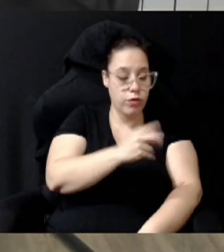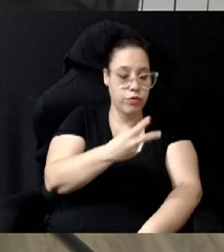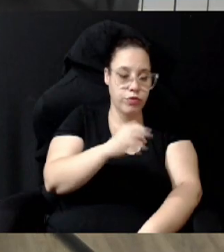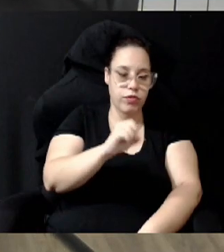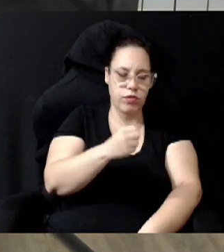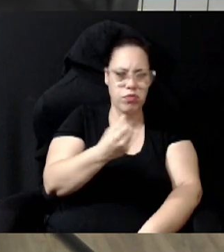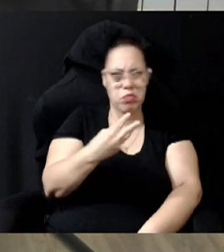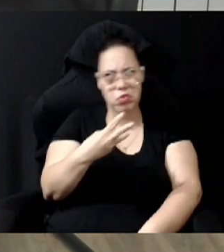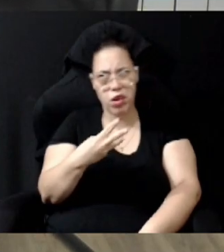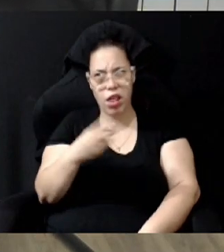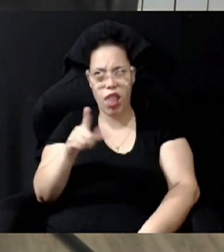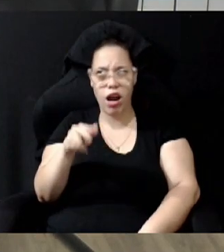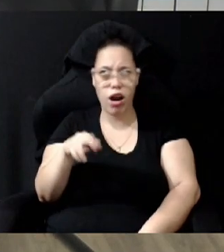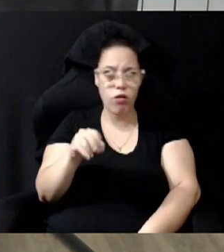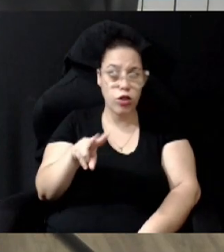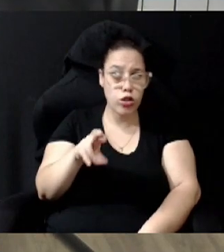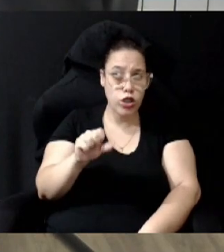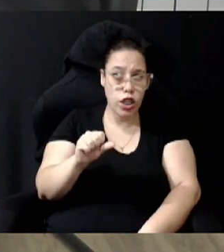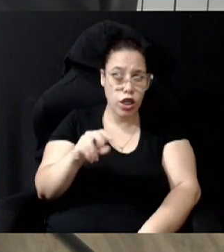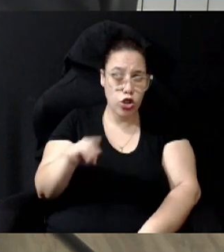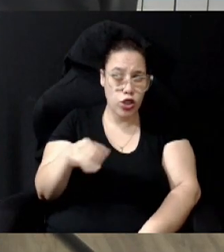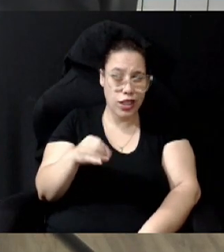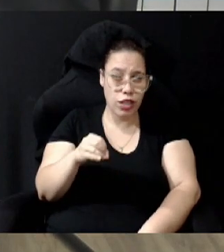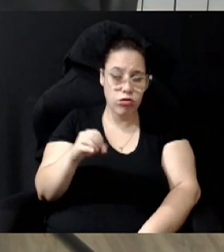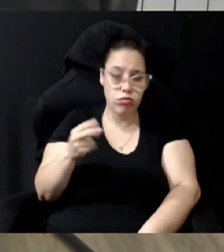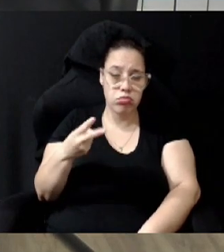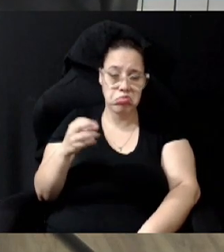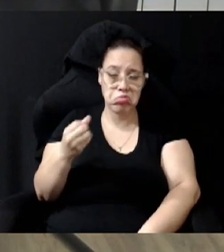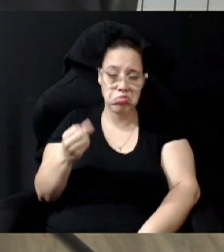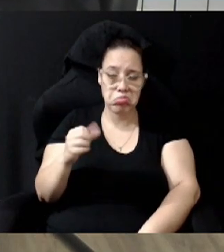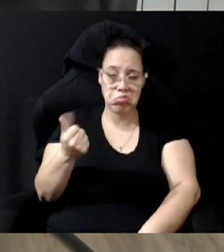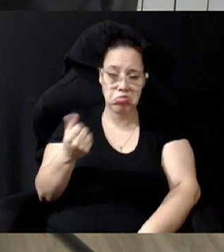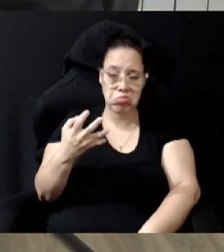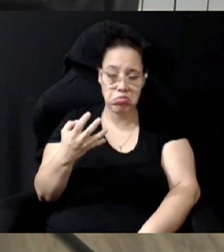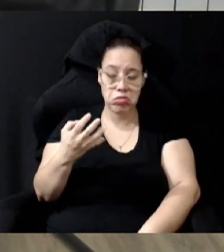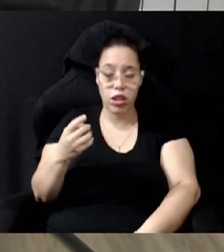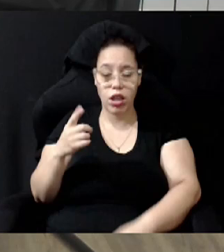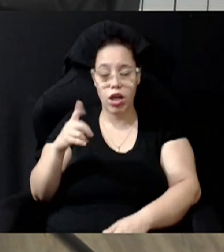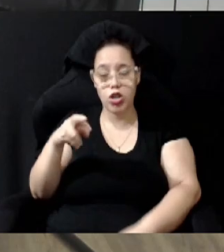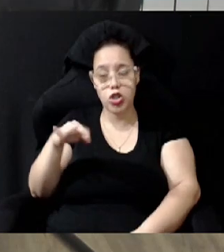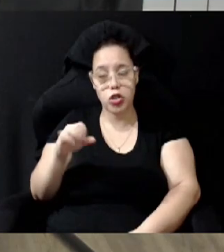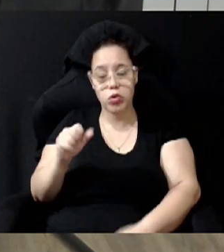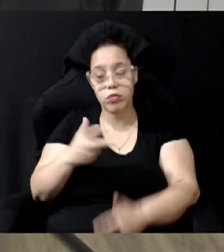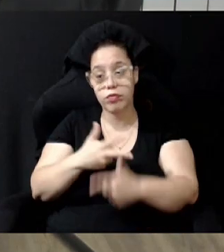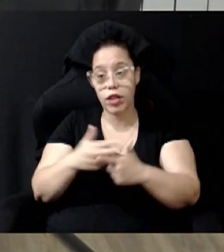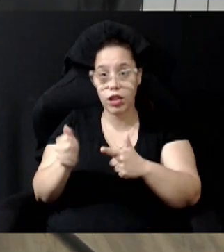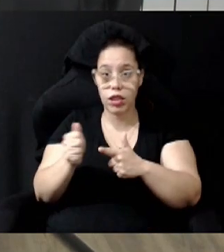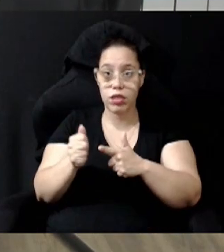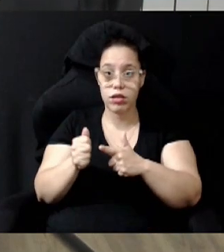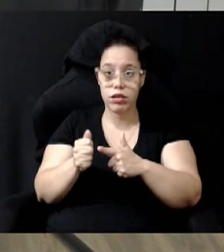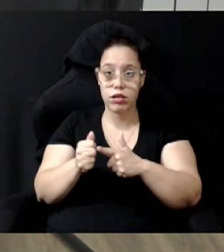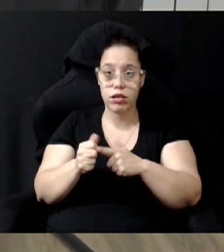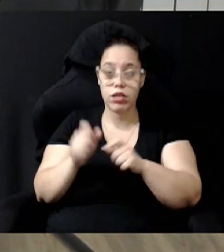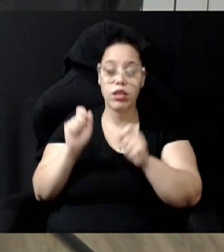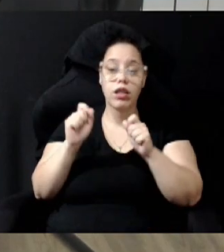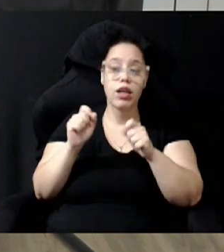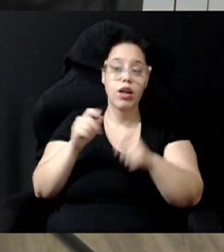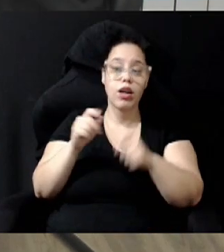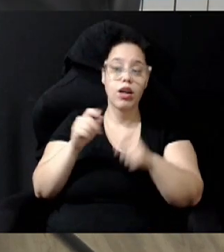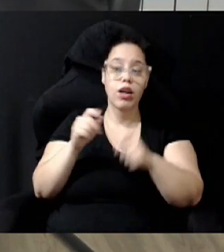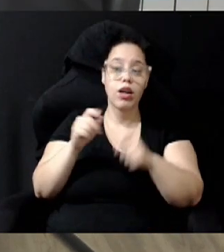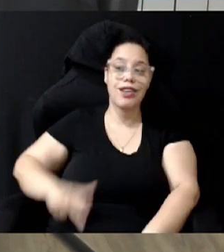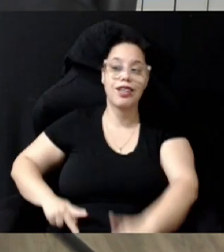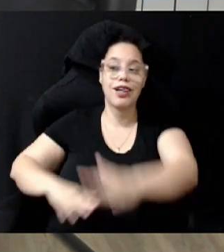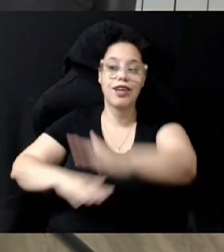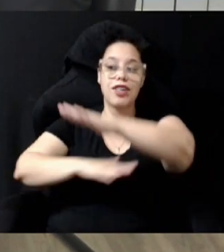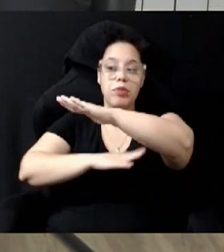Jato, 2014, finalzinho, a Dilma ganha, mas quem que era o presidente da Câmara?